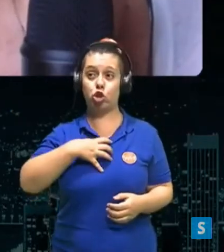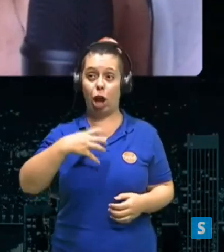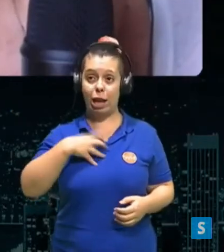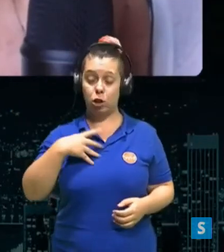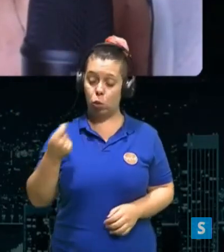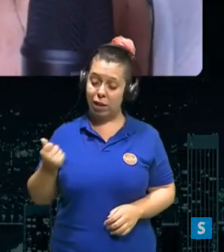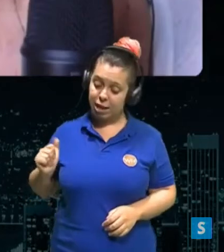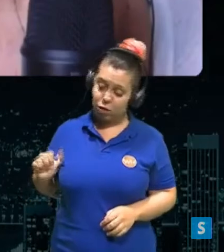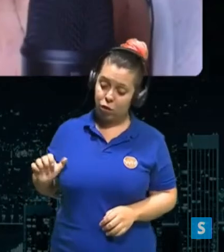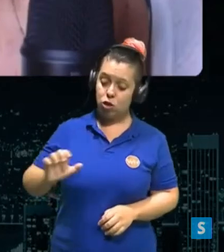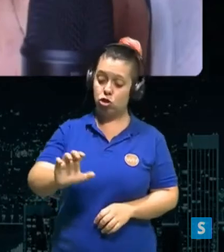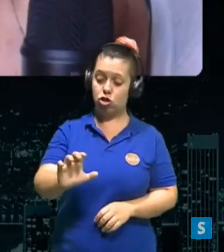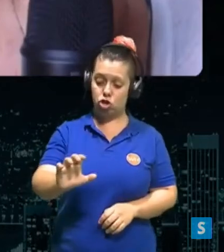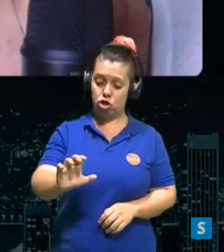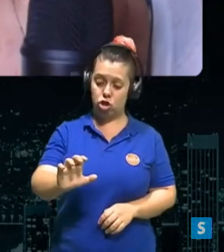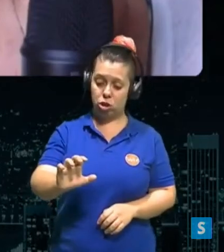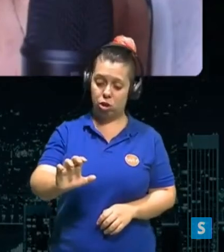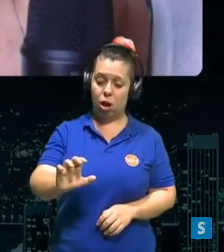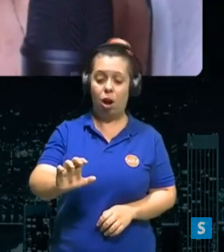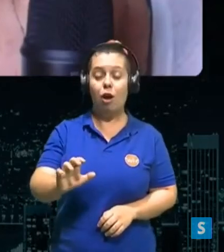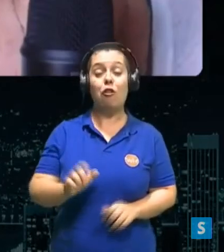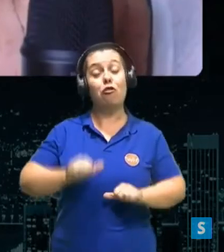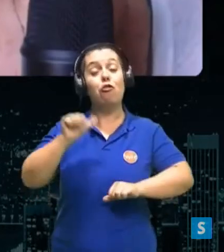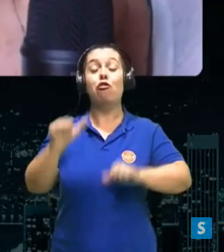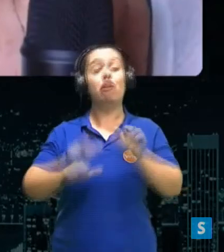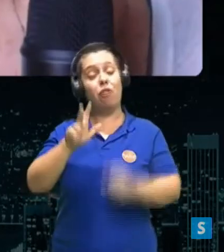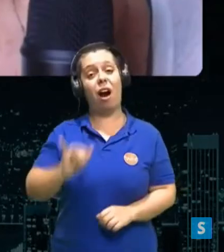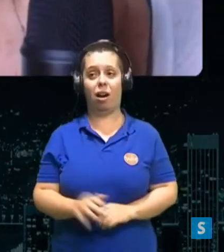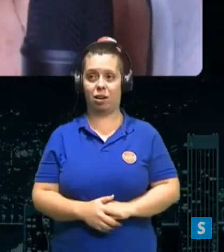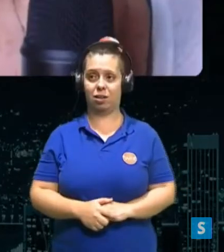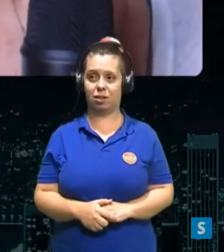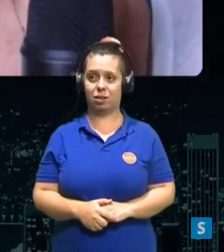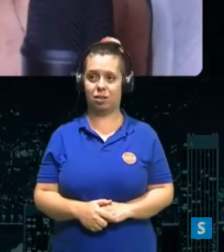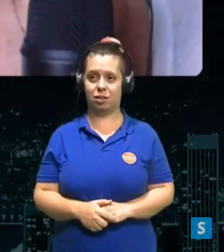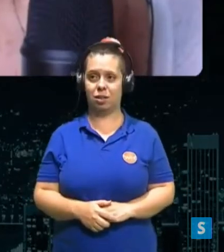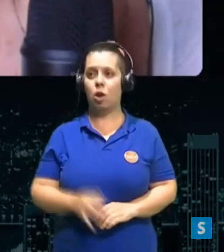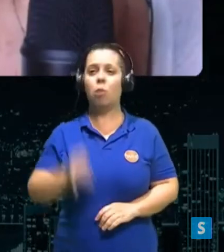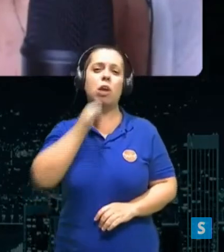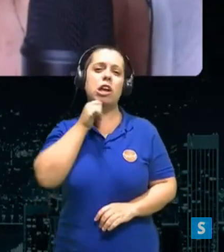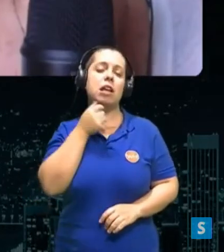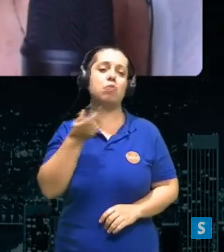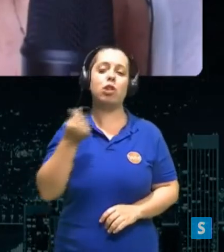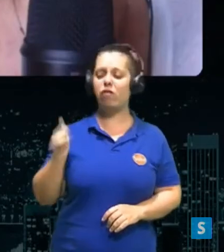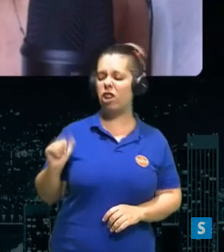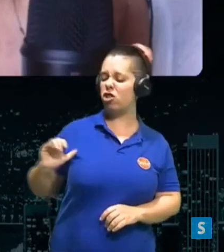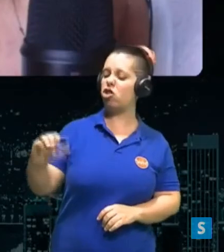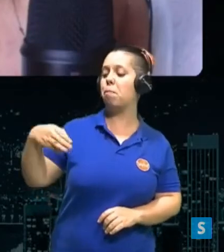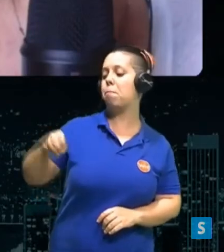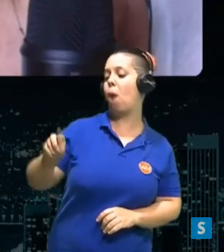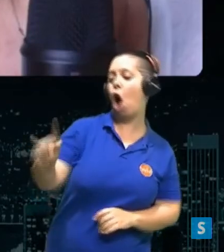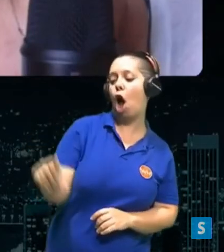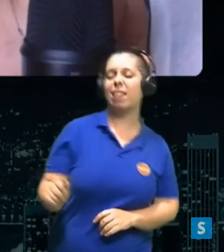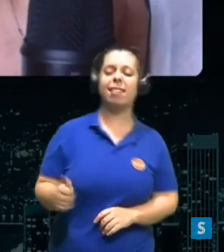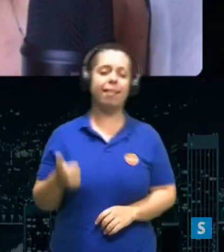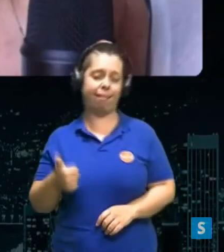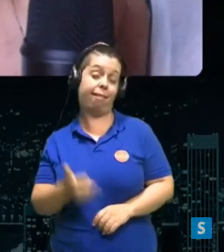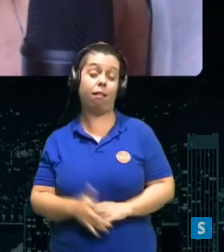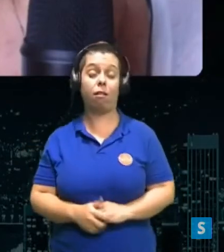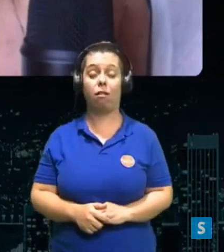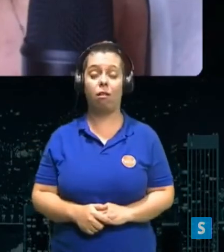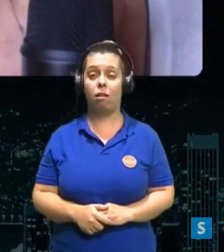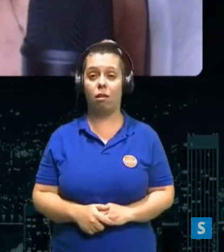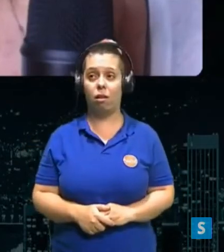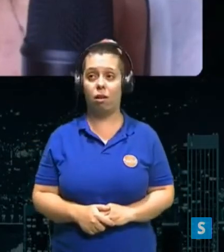e vai vai mudar naquilo que a gente investe quer dizer é fácil investir na próxima moda no modinha naquilo que tá